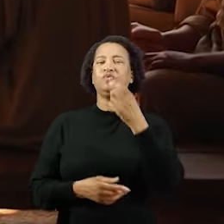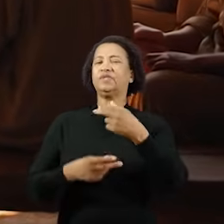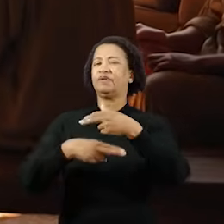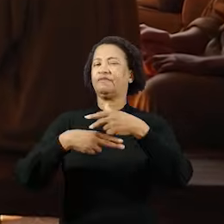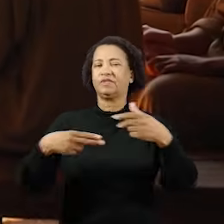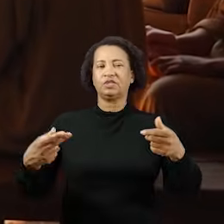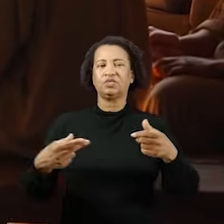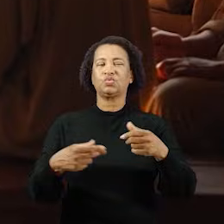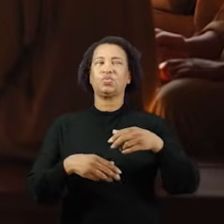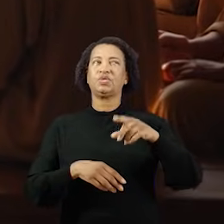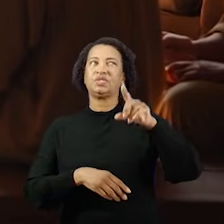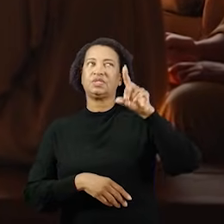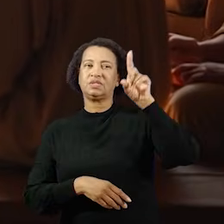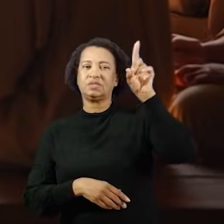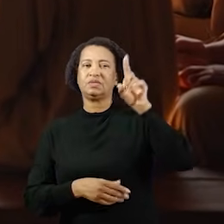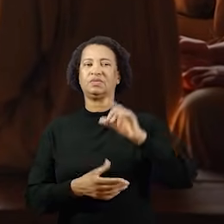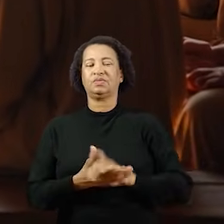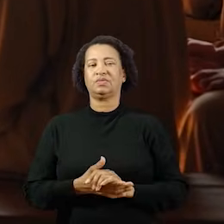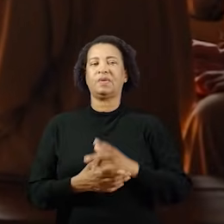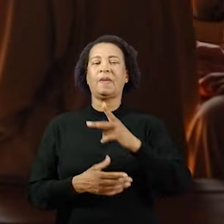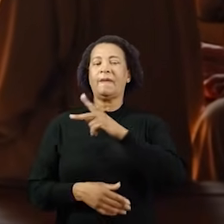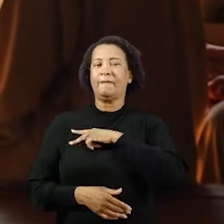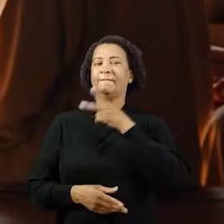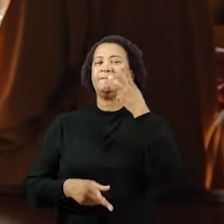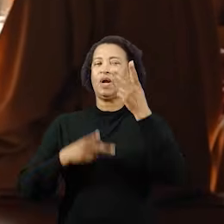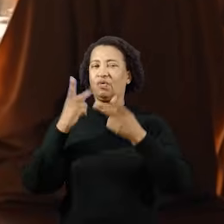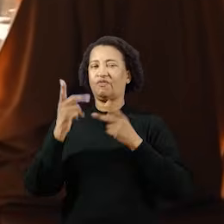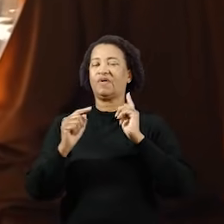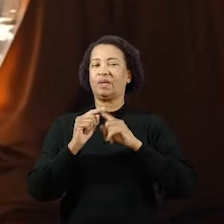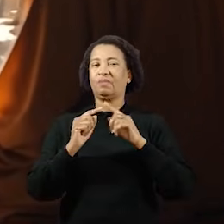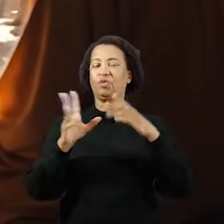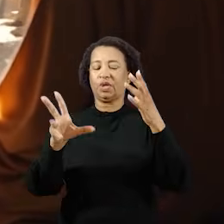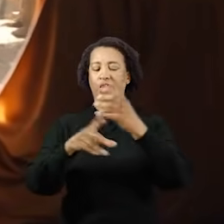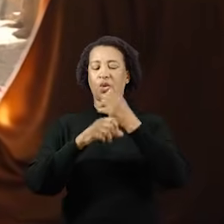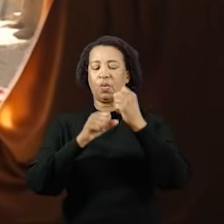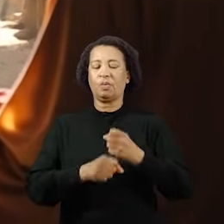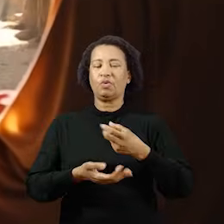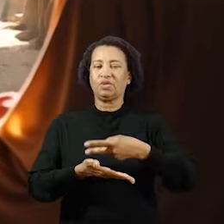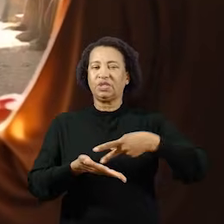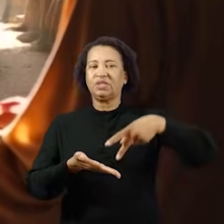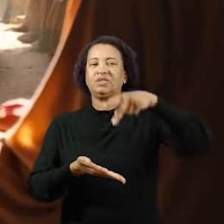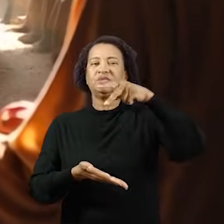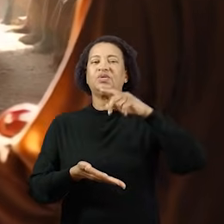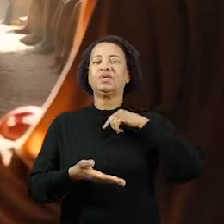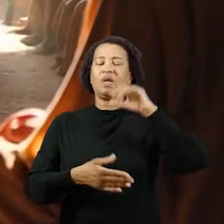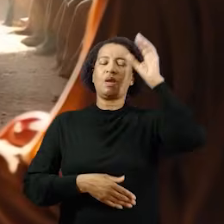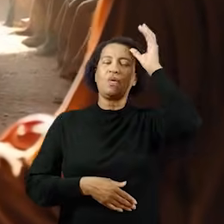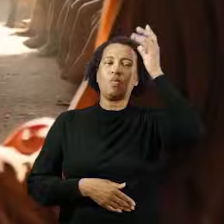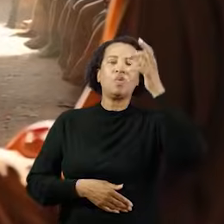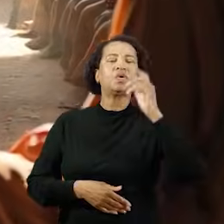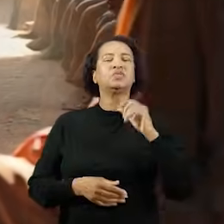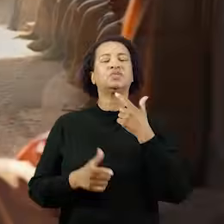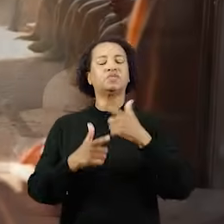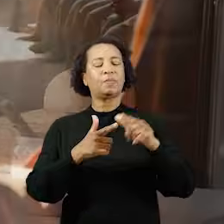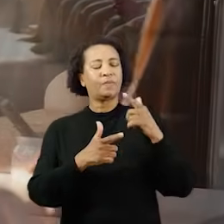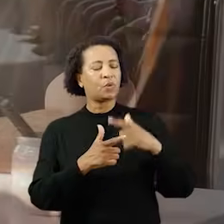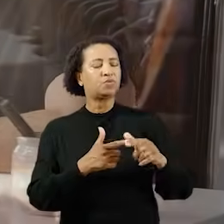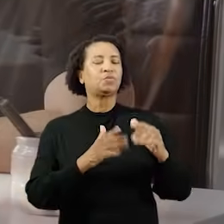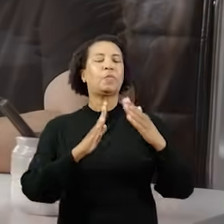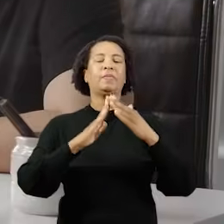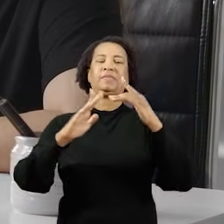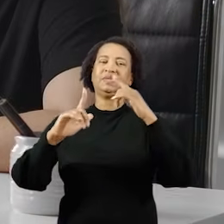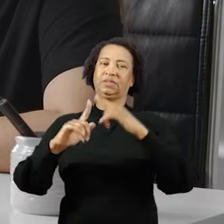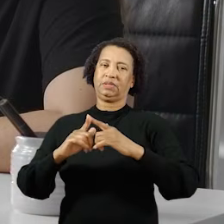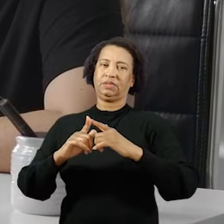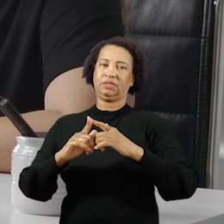coisas sobrenaturais. Paulo fala sobre isso porque o poder da ressurreição era uma das soluções para os problemas carnais